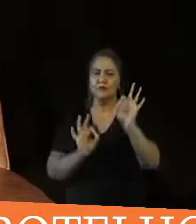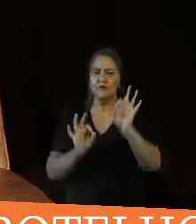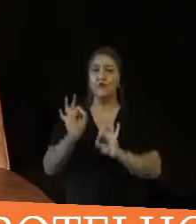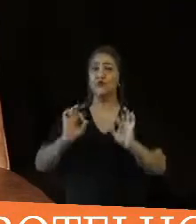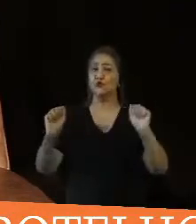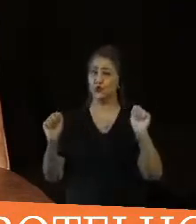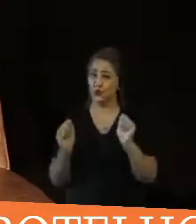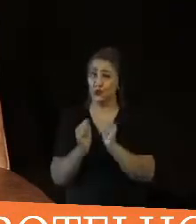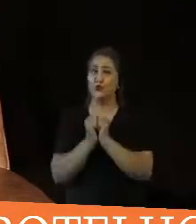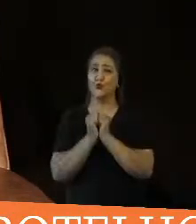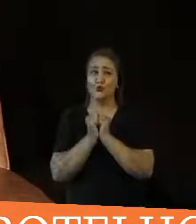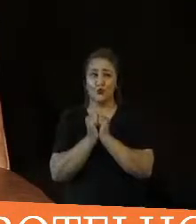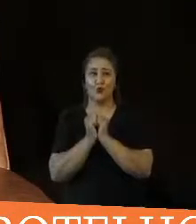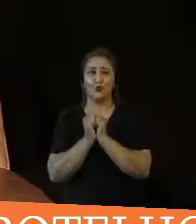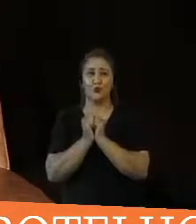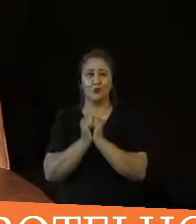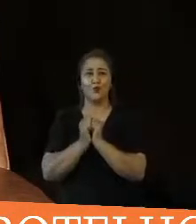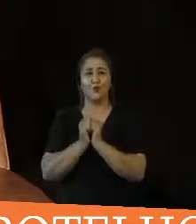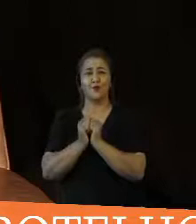né?